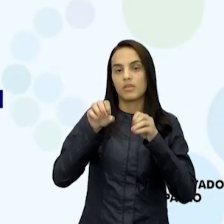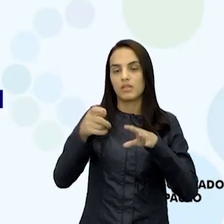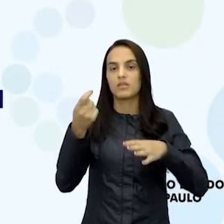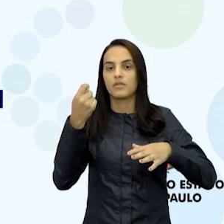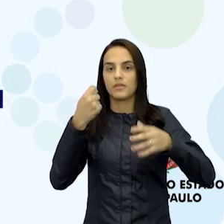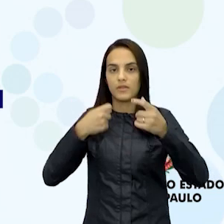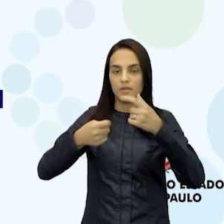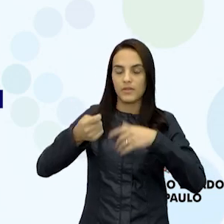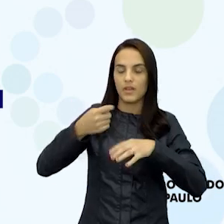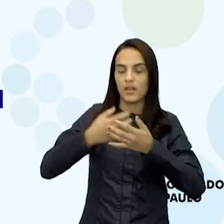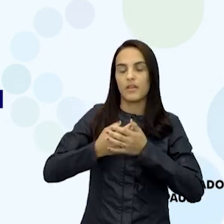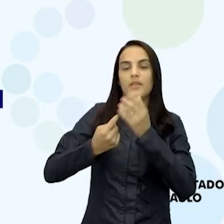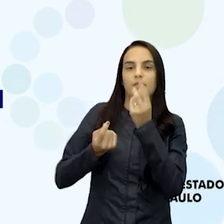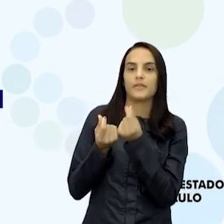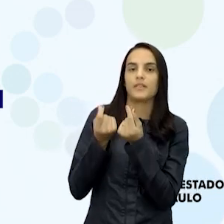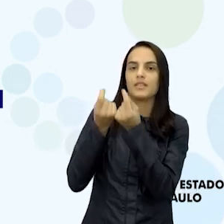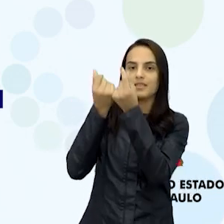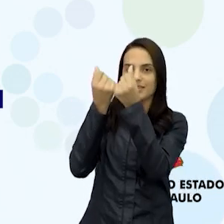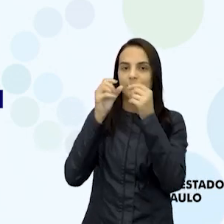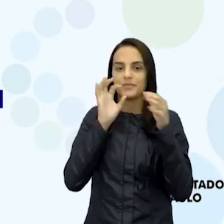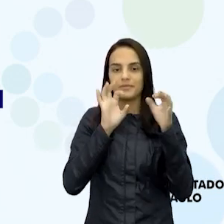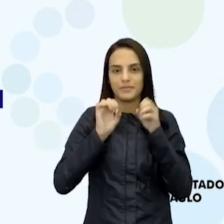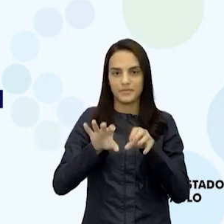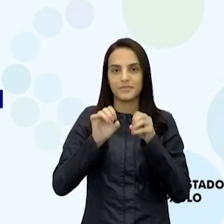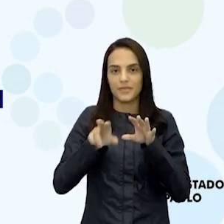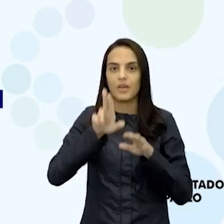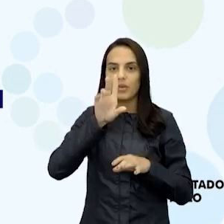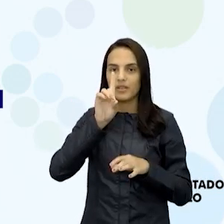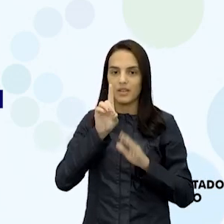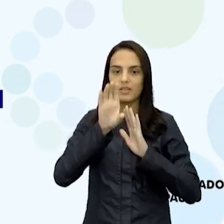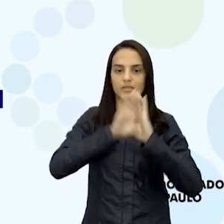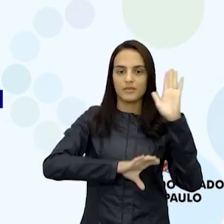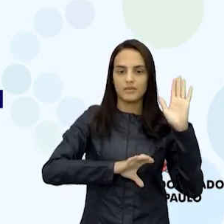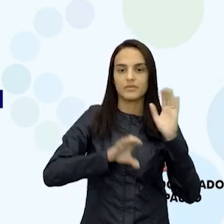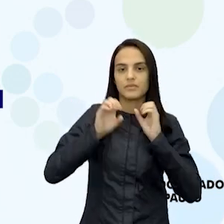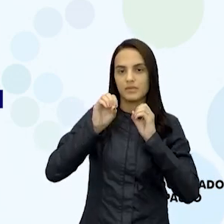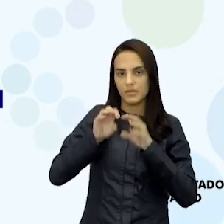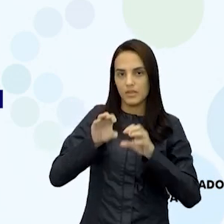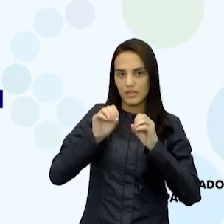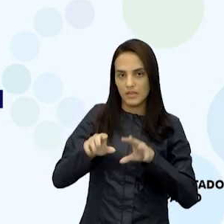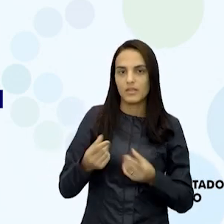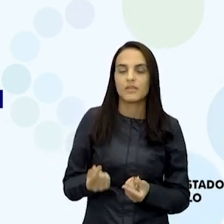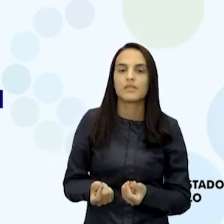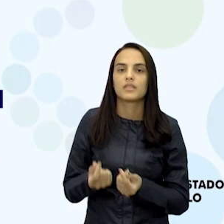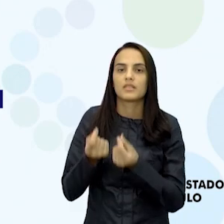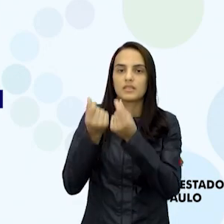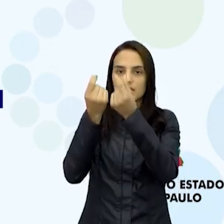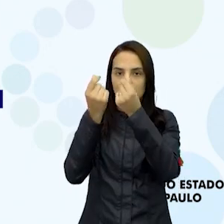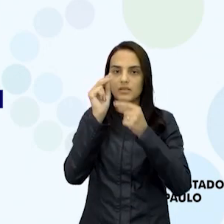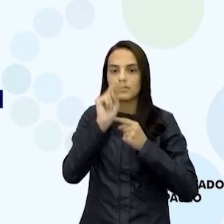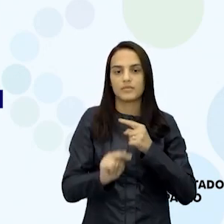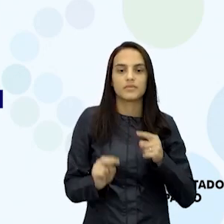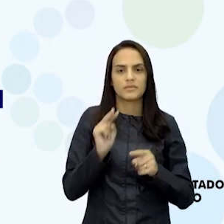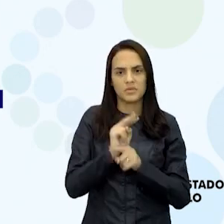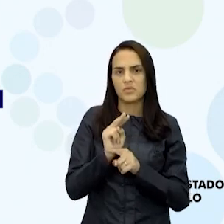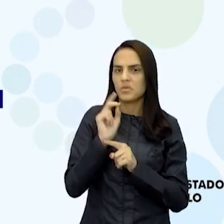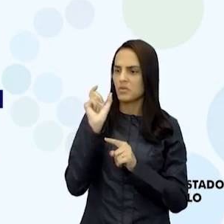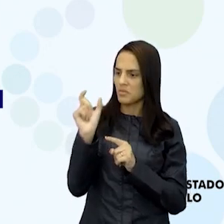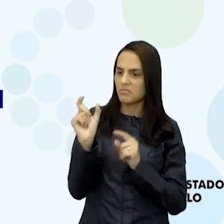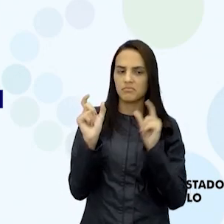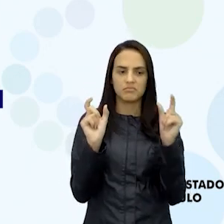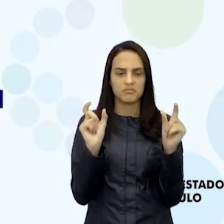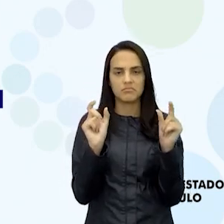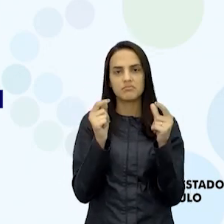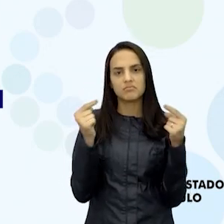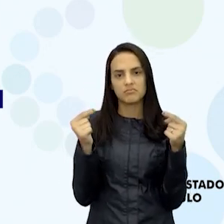em Conexão. Peguei ela na saia justa. E a nossa unidade curricular é Educação Financeira Sustentável. Os dois nomes são muito parecidos, né?